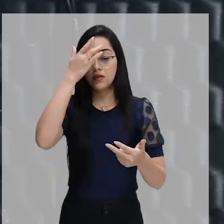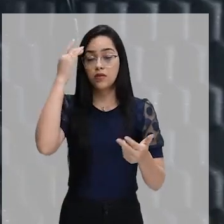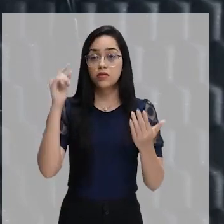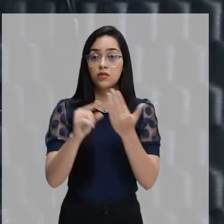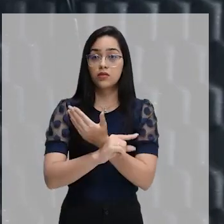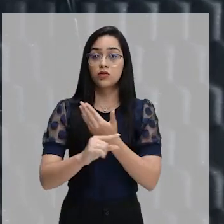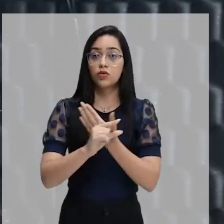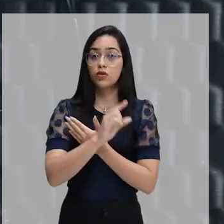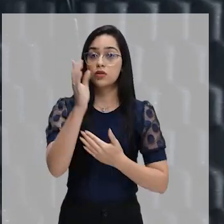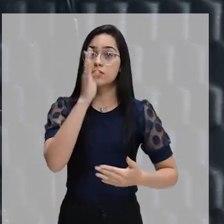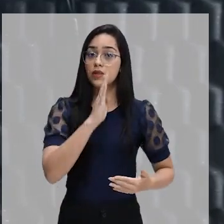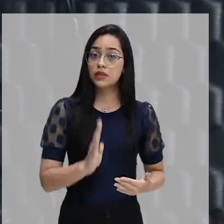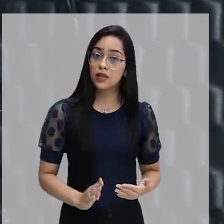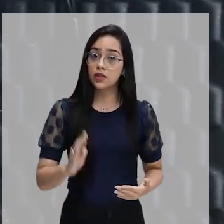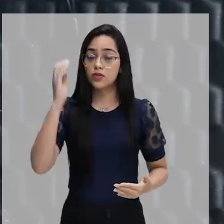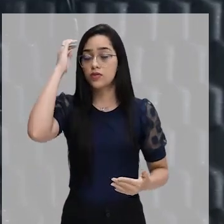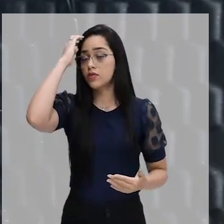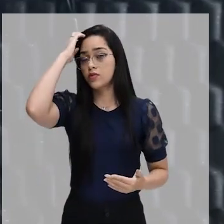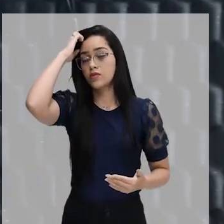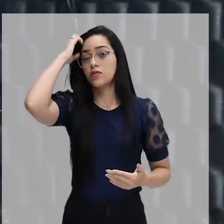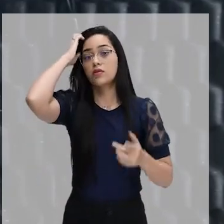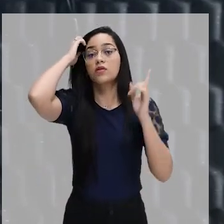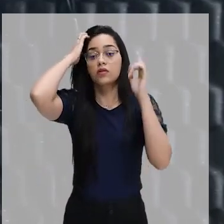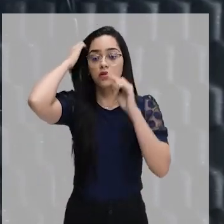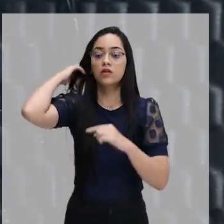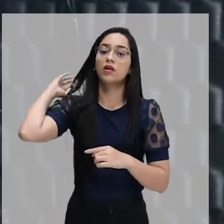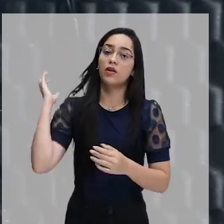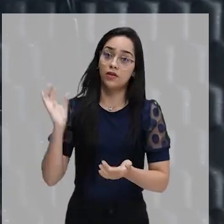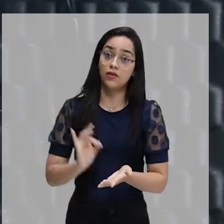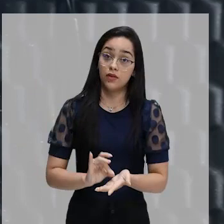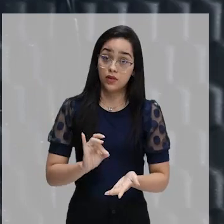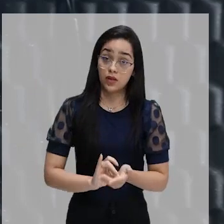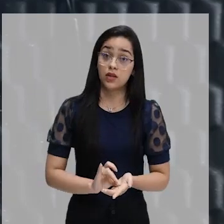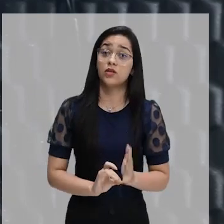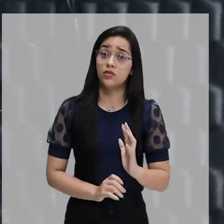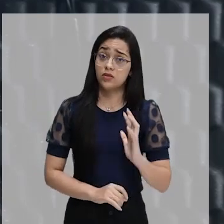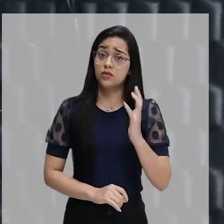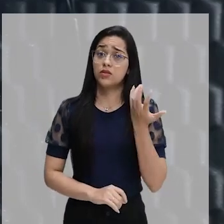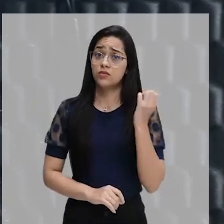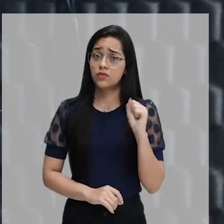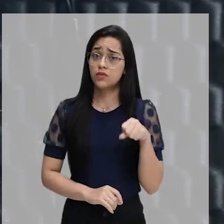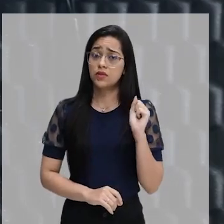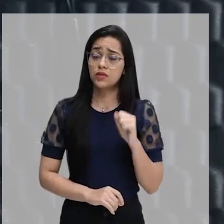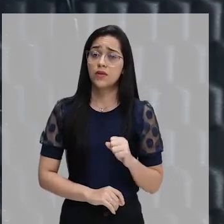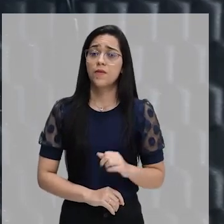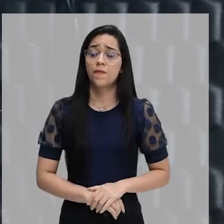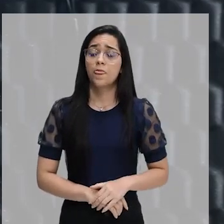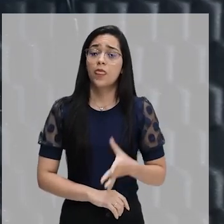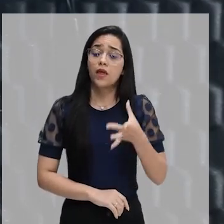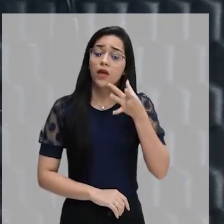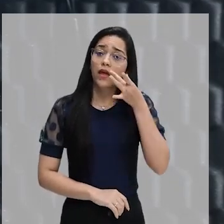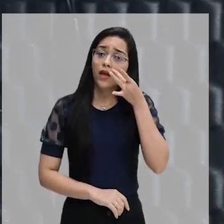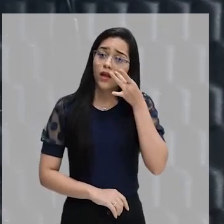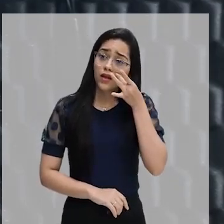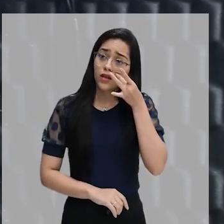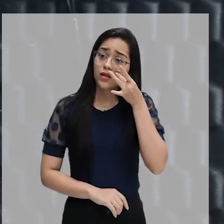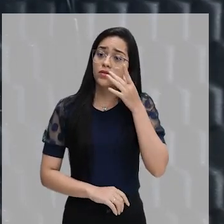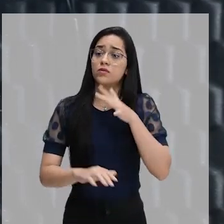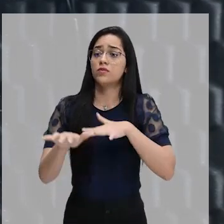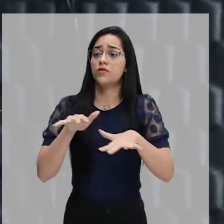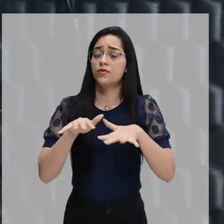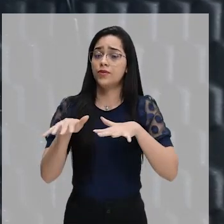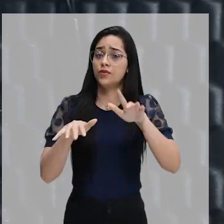influenciou escritores brasileiros. Isso é uma verdade. Isso realmente aconteceu. O realismo é um